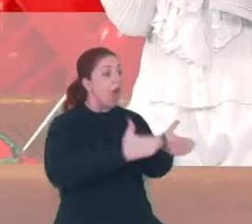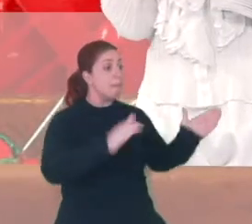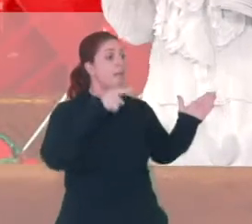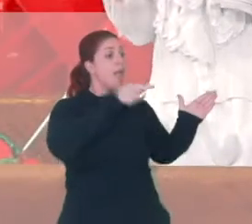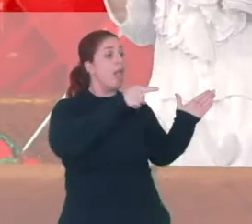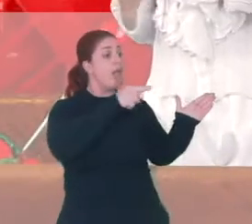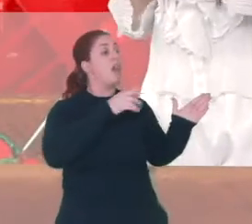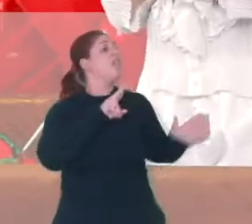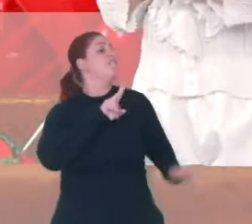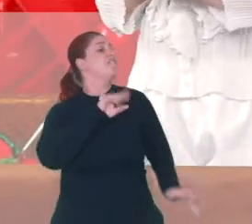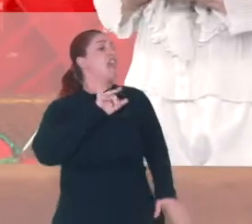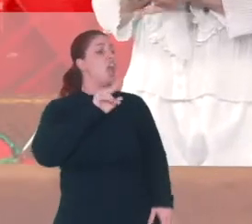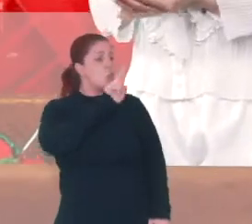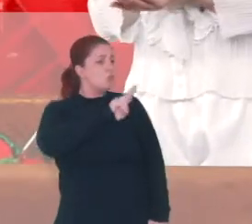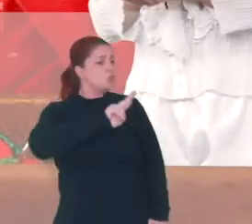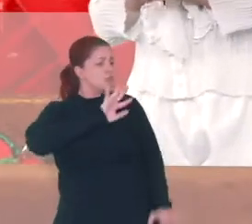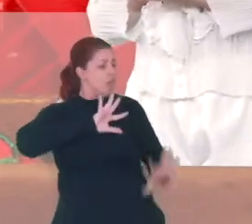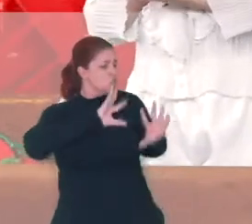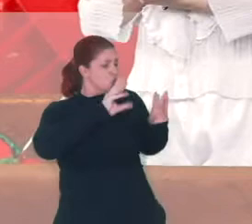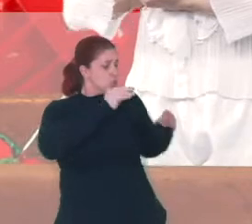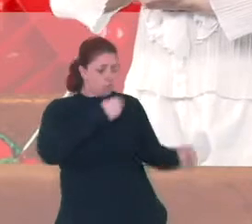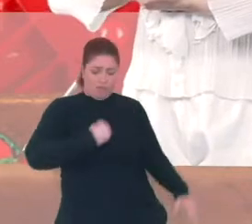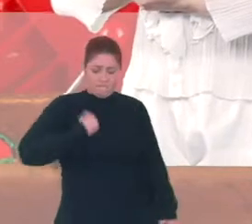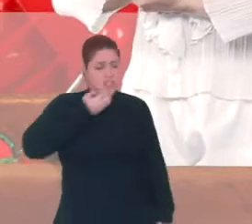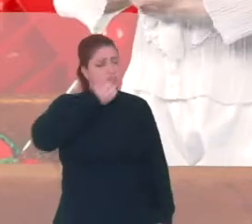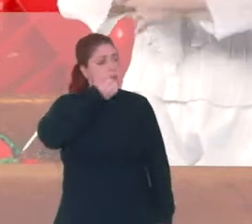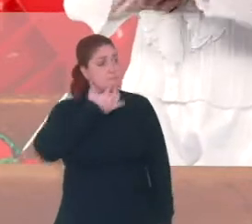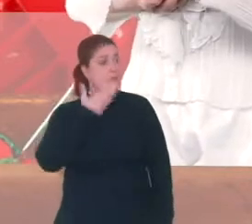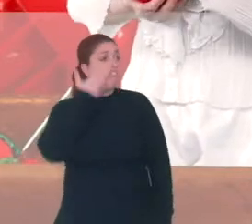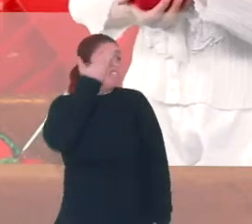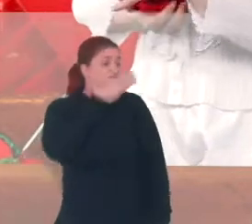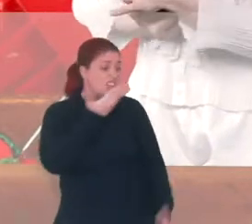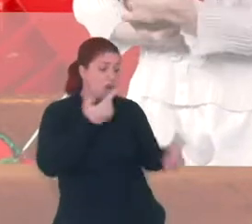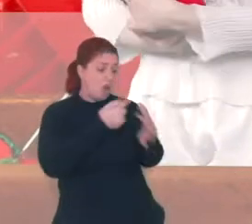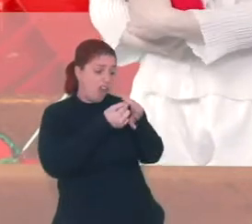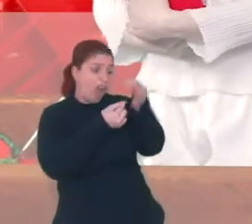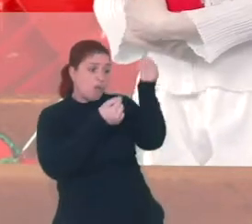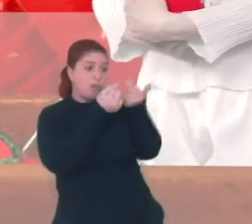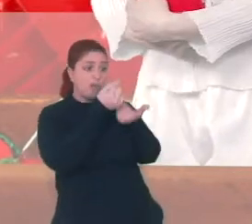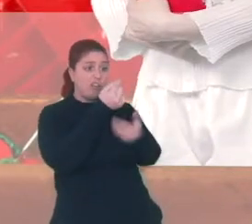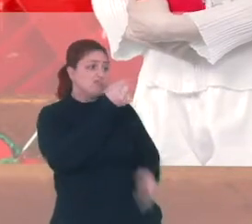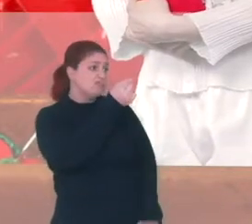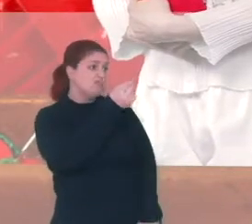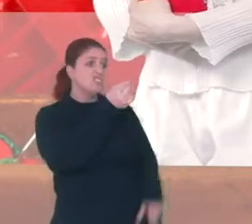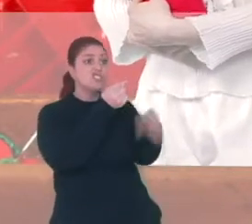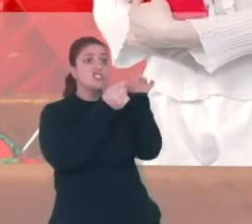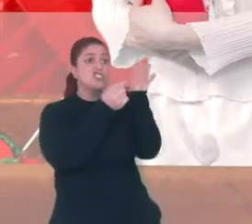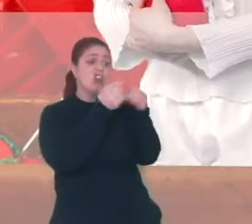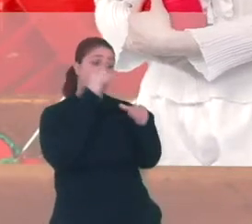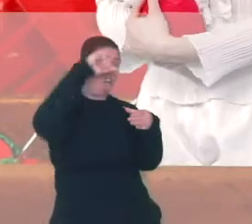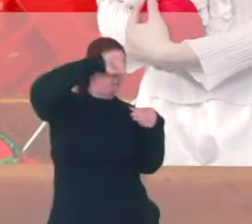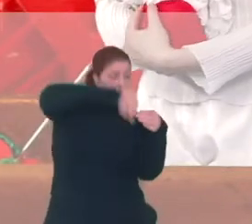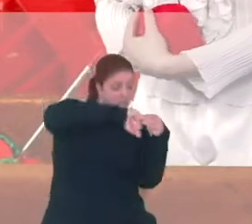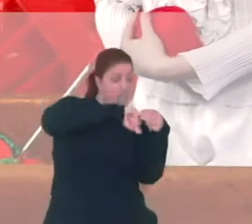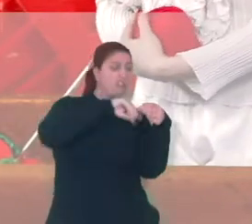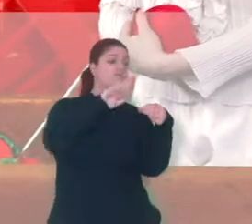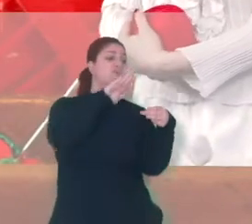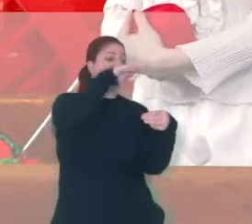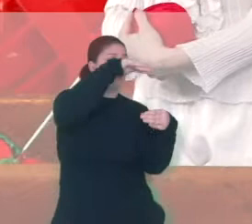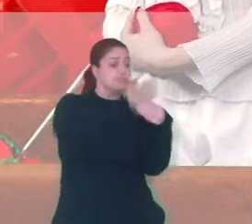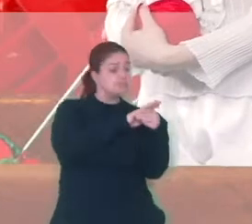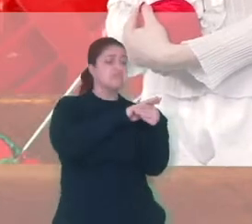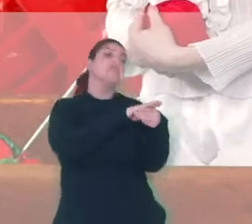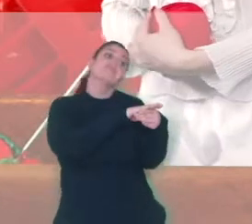agora é ela quem vai usufruir da vida. Enquanto que você fica aí enfiada na caixinha de